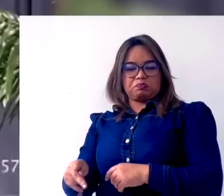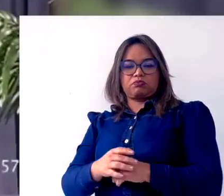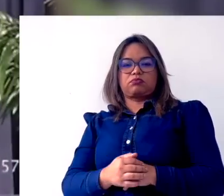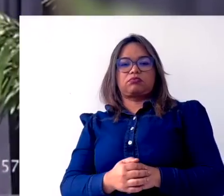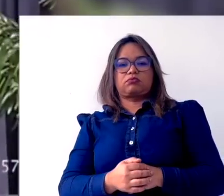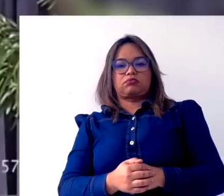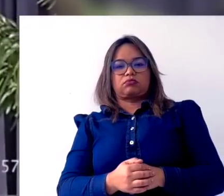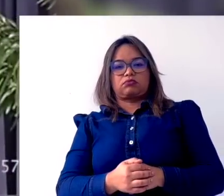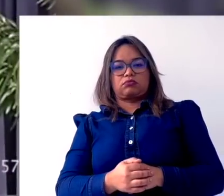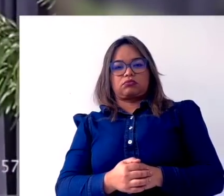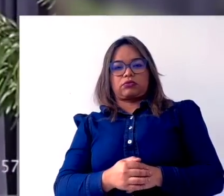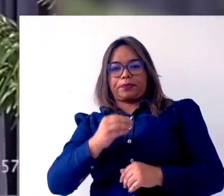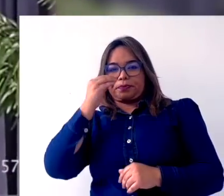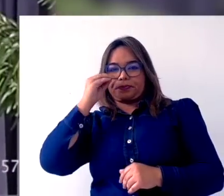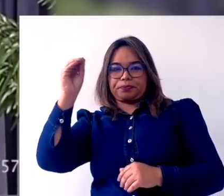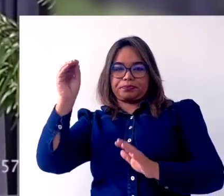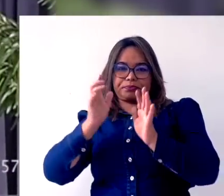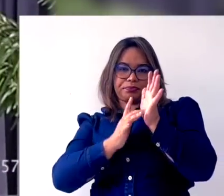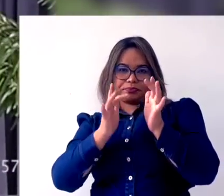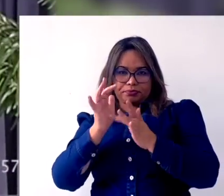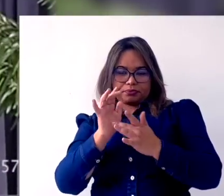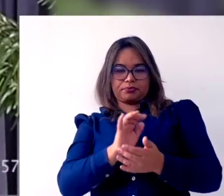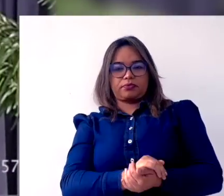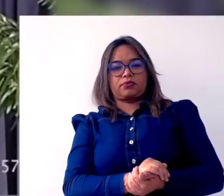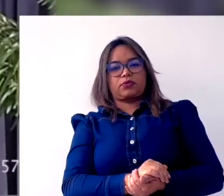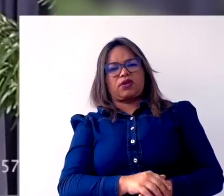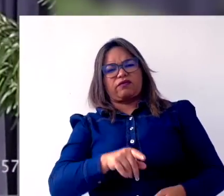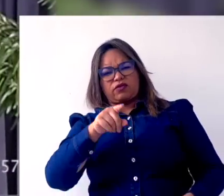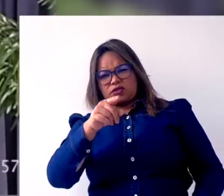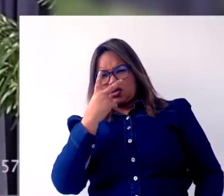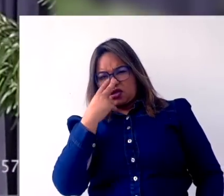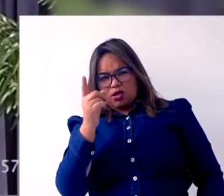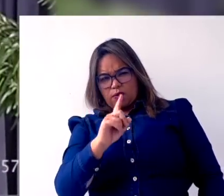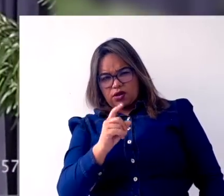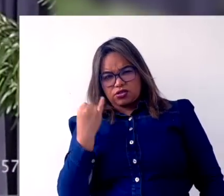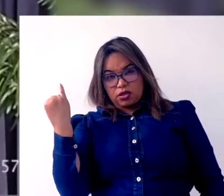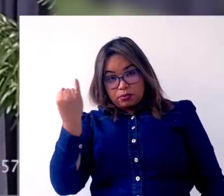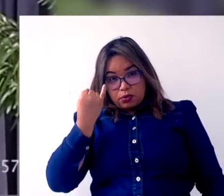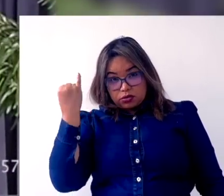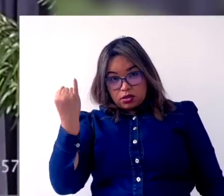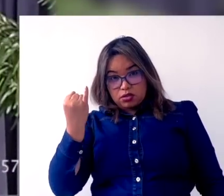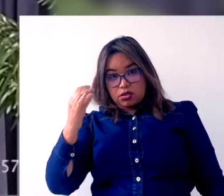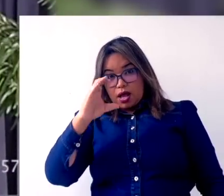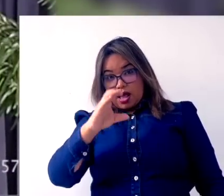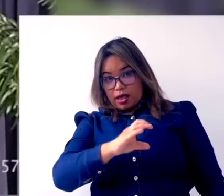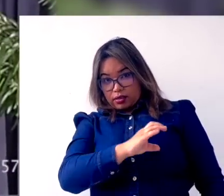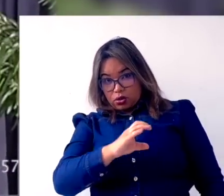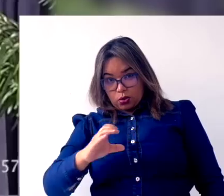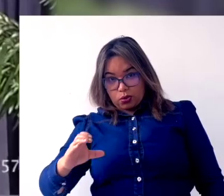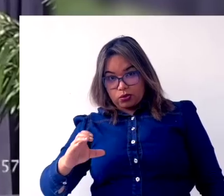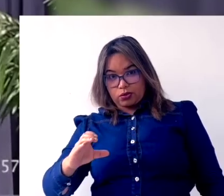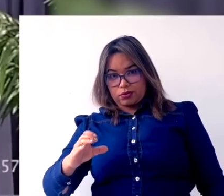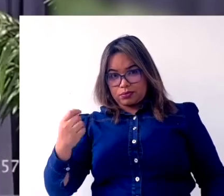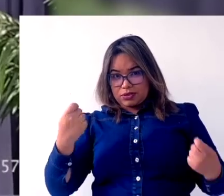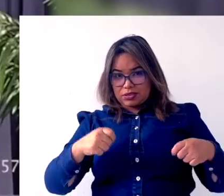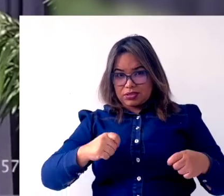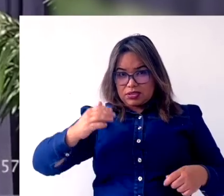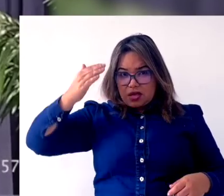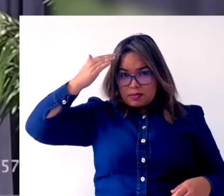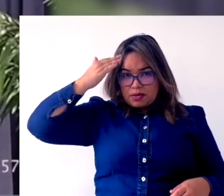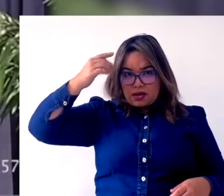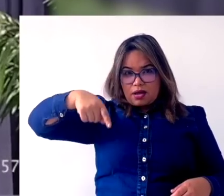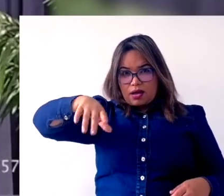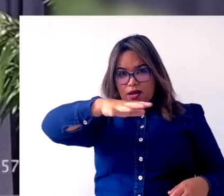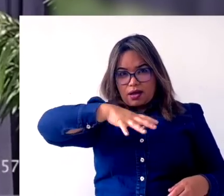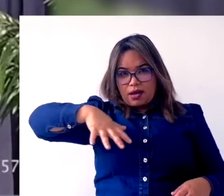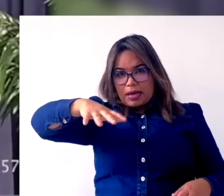mundo. Apocalipse 13, 4-8. Então vocês não acham que é importante que os católicos romanos devessem saber que